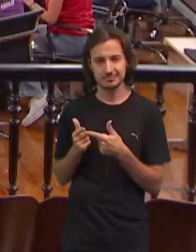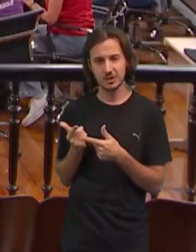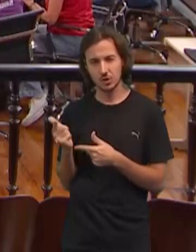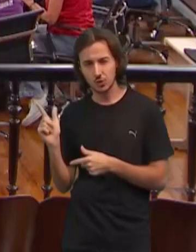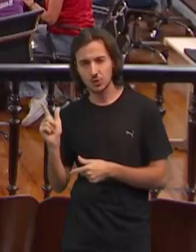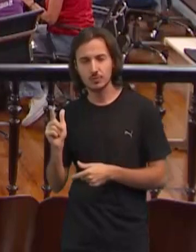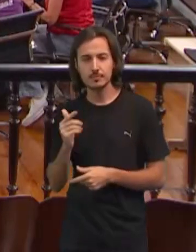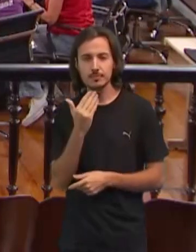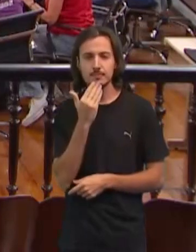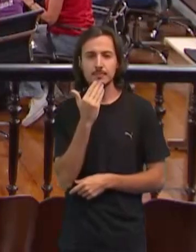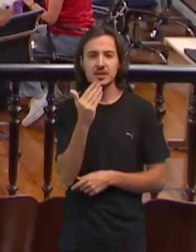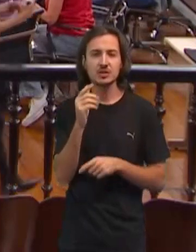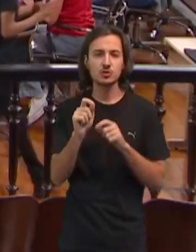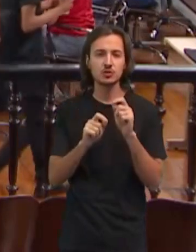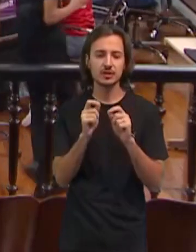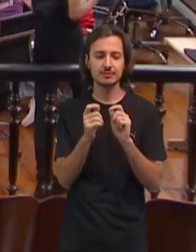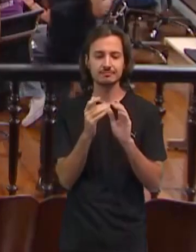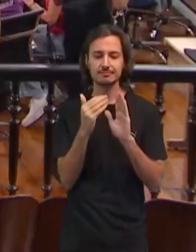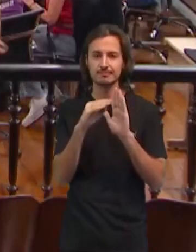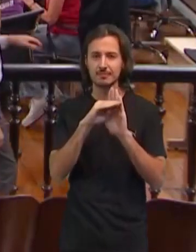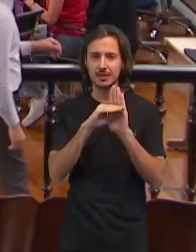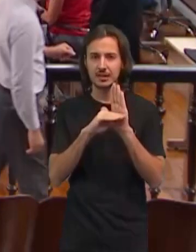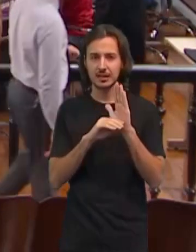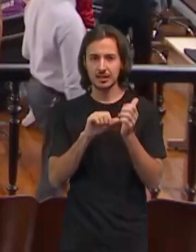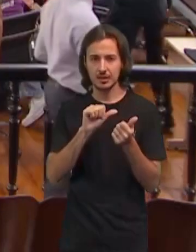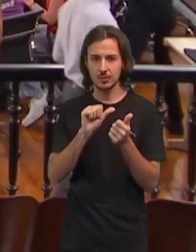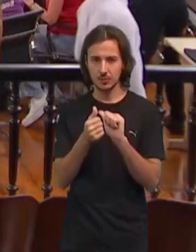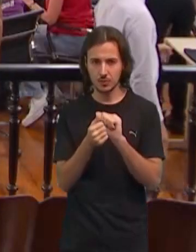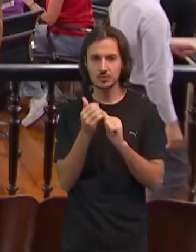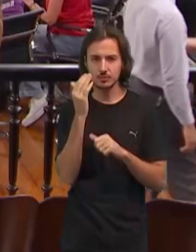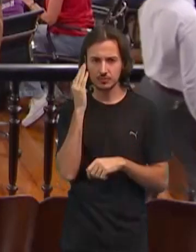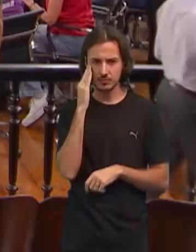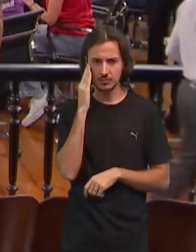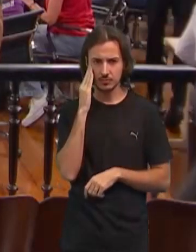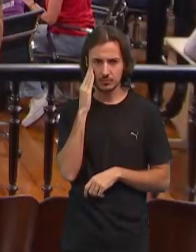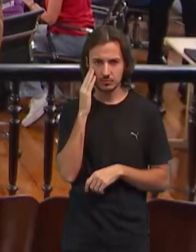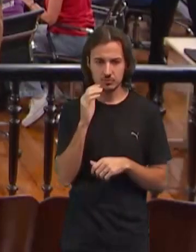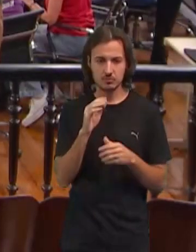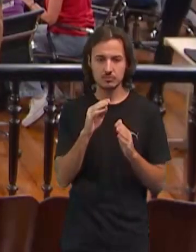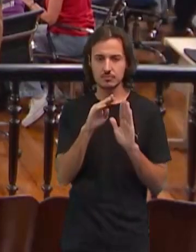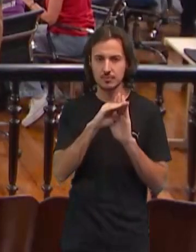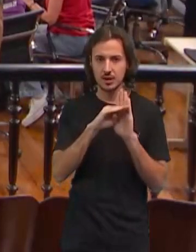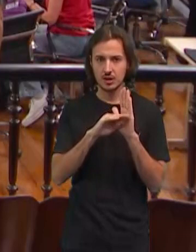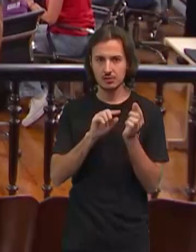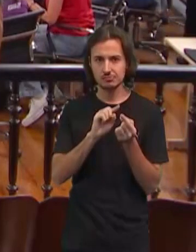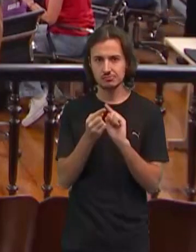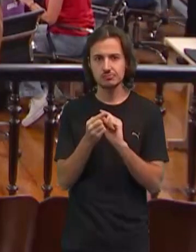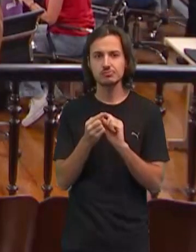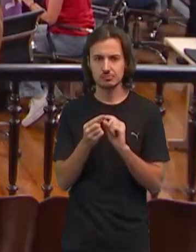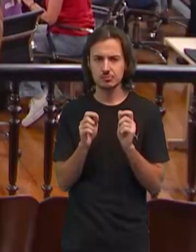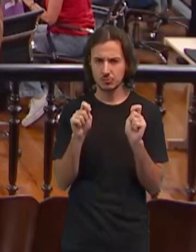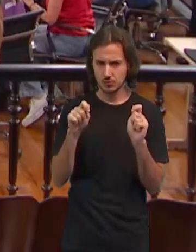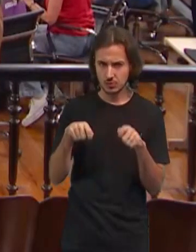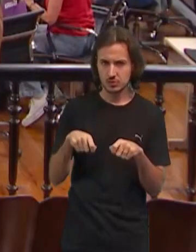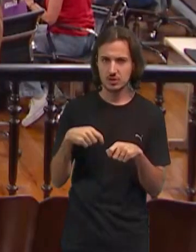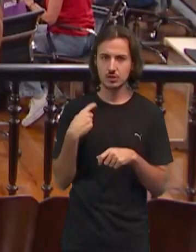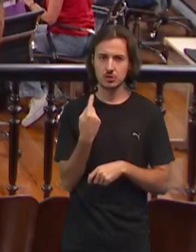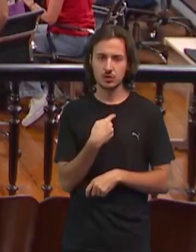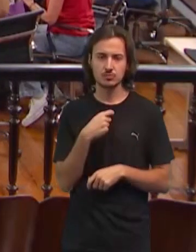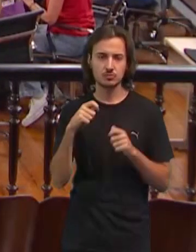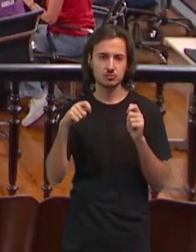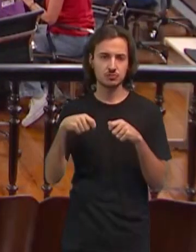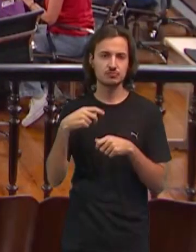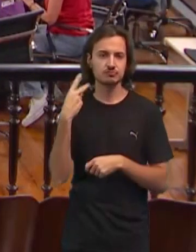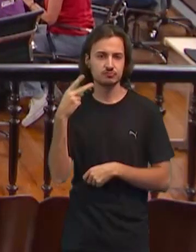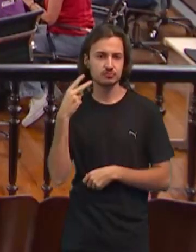pedir a inversão da pauta do pequeno expediente ser antes da reunião, até para que esteja todos os vereadores e a gente possa manifestar agora. Também